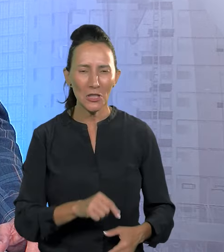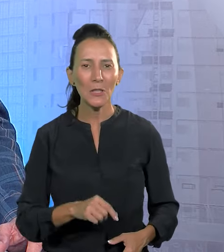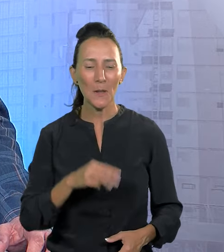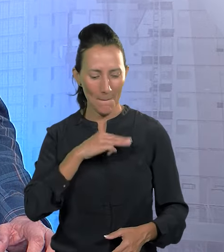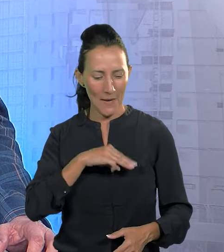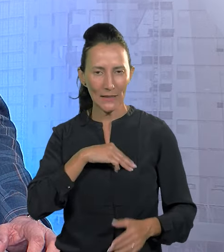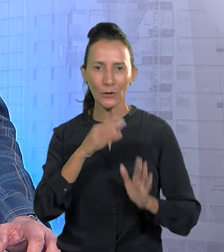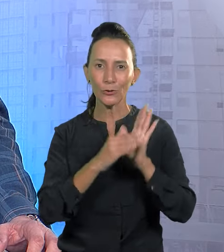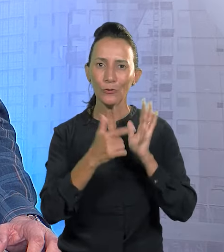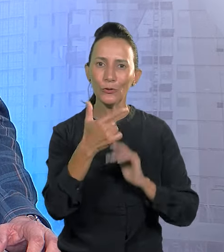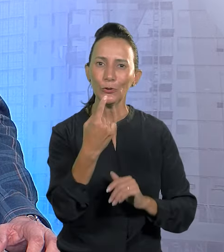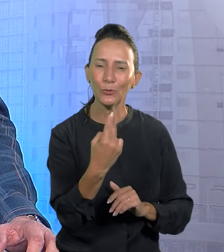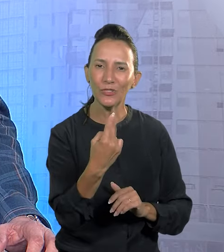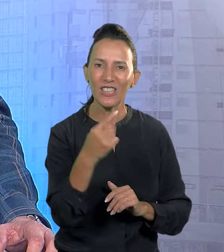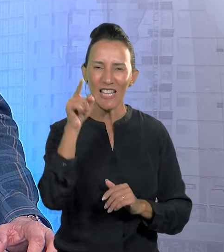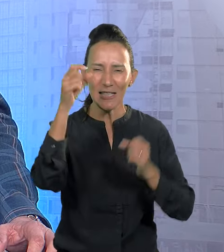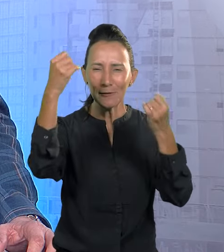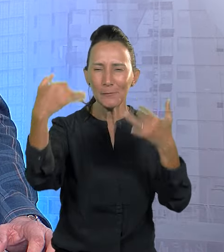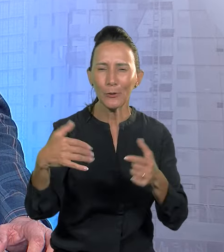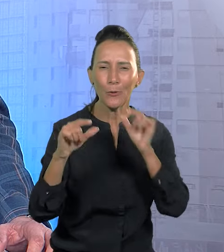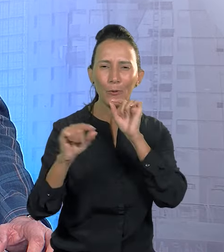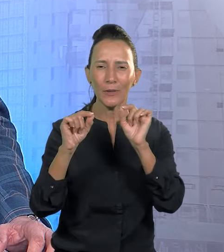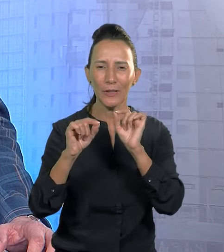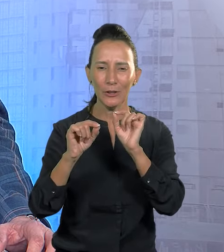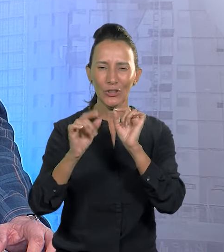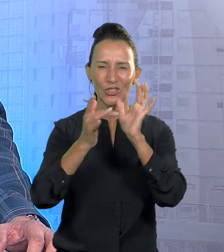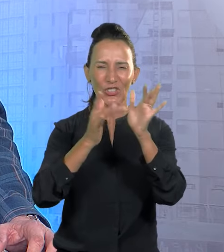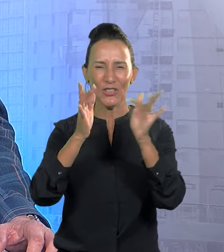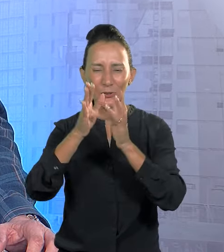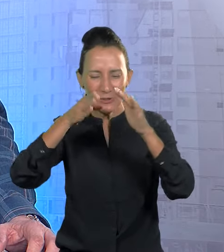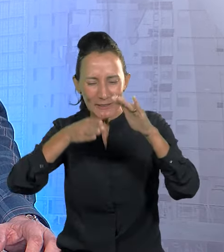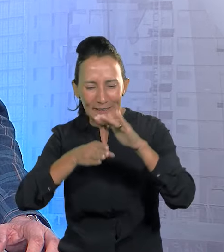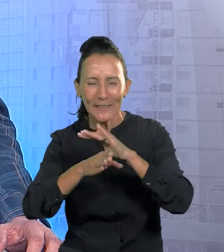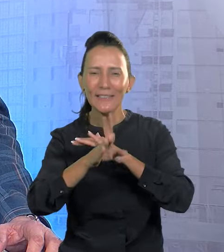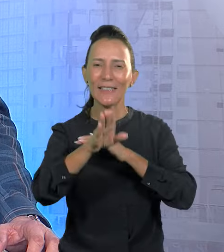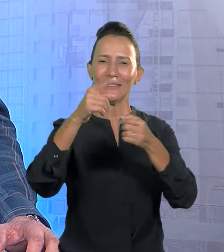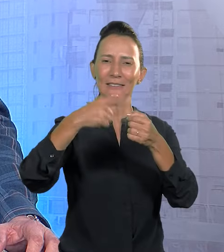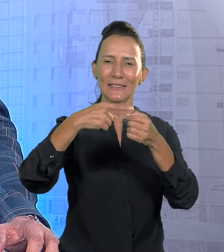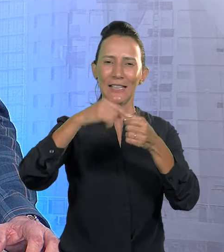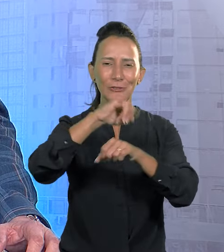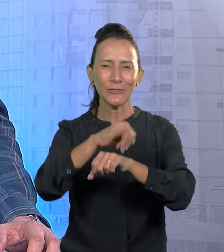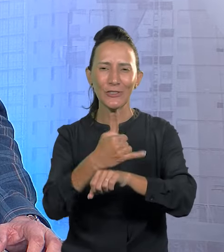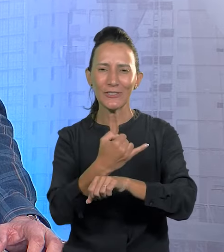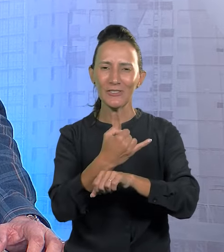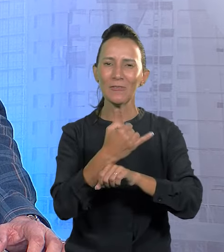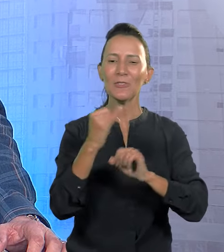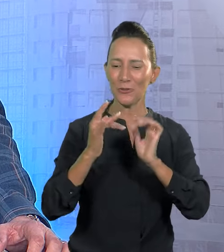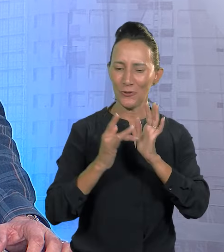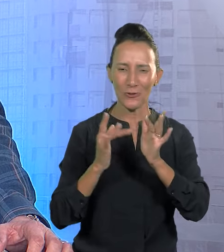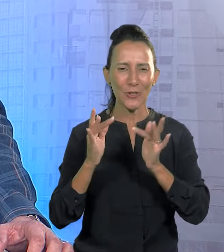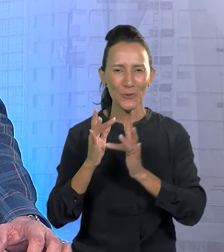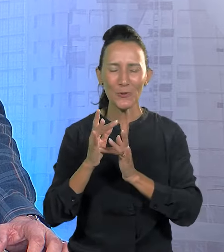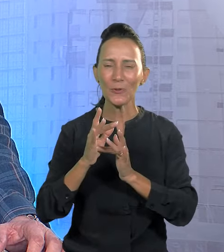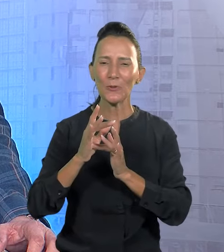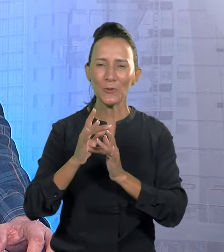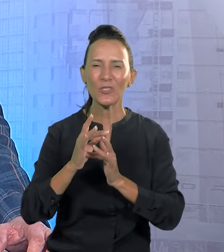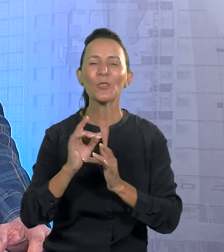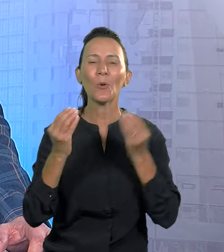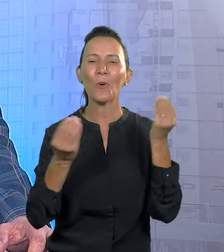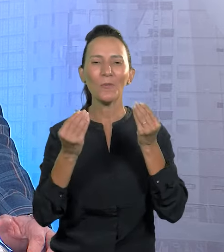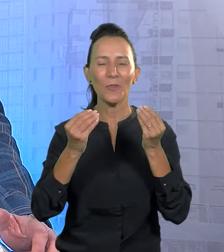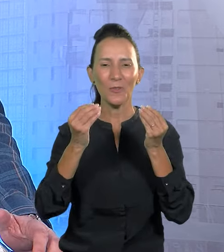21. Ele falou sobre a entrada triunfal de Jesus em Jerusalém. Olha só, Jesus entrou de